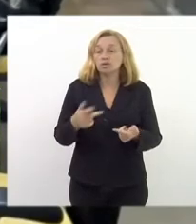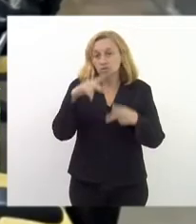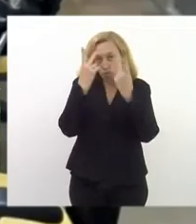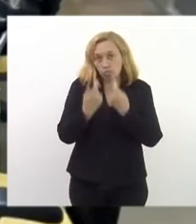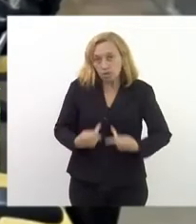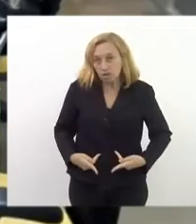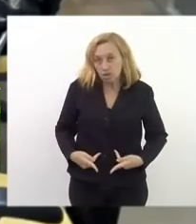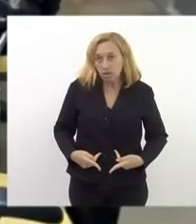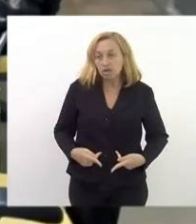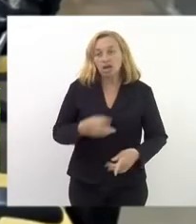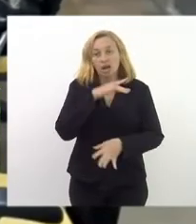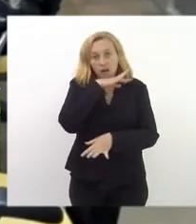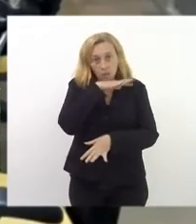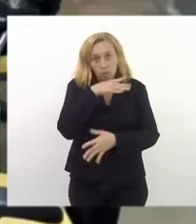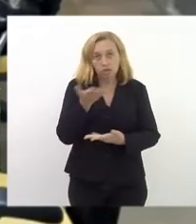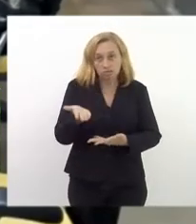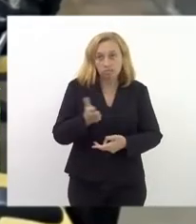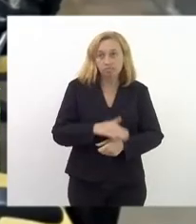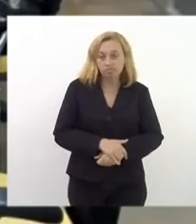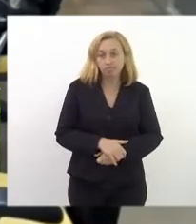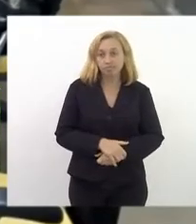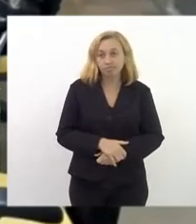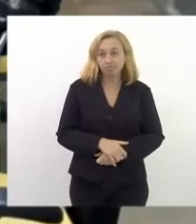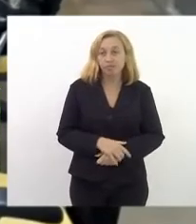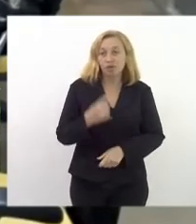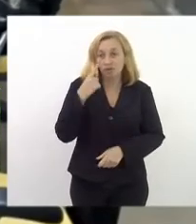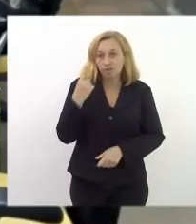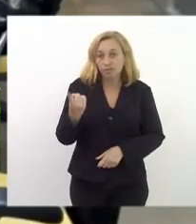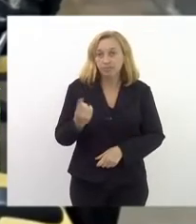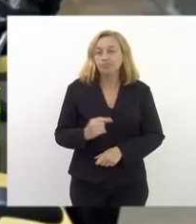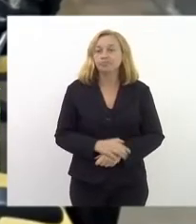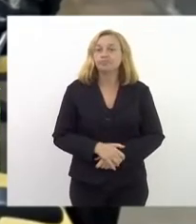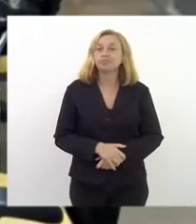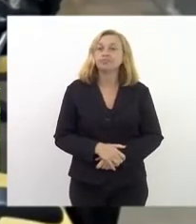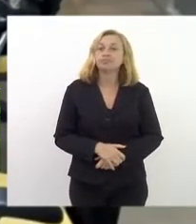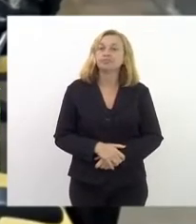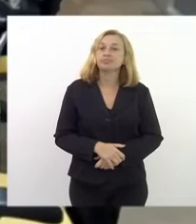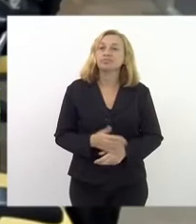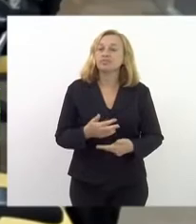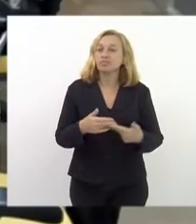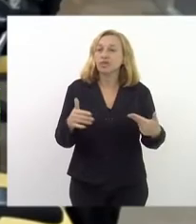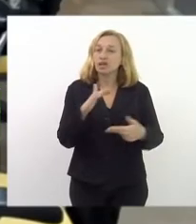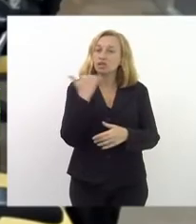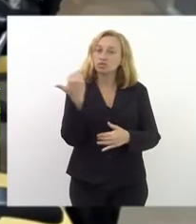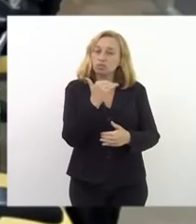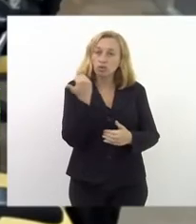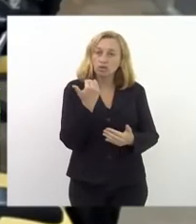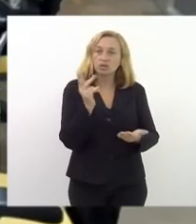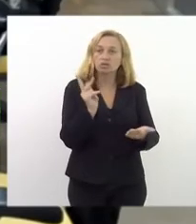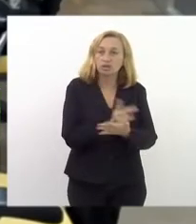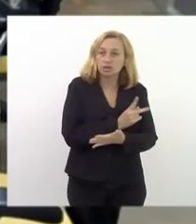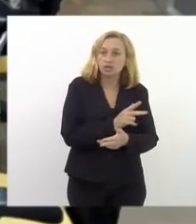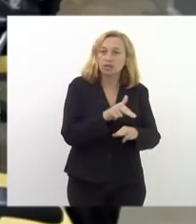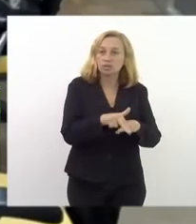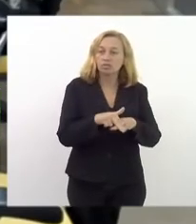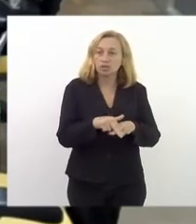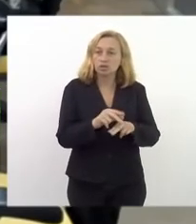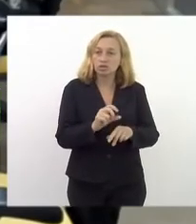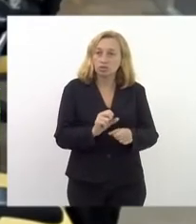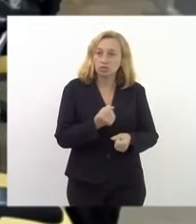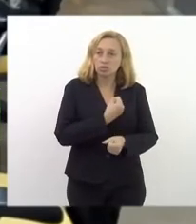humanístico, né, ele é muito ruim, porque temos aí vários óbitos que ocorreram e por isso tem esse